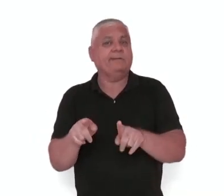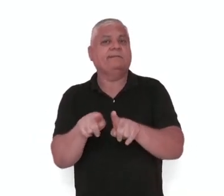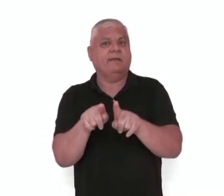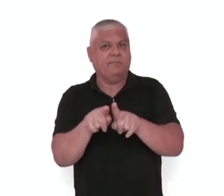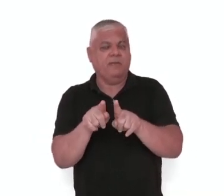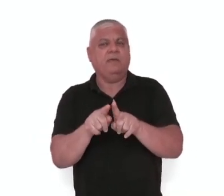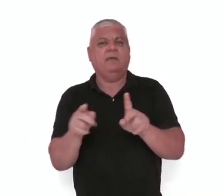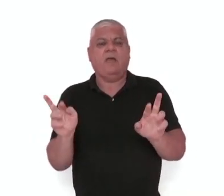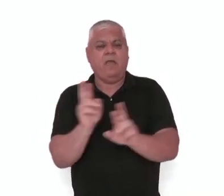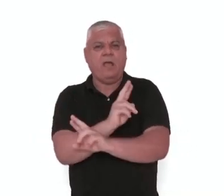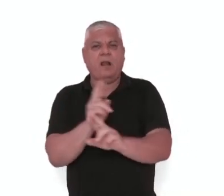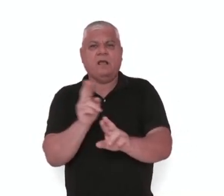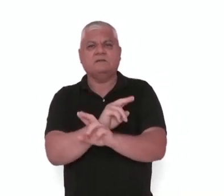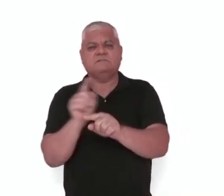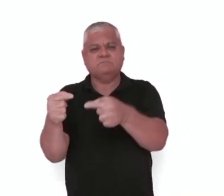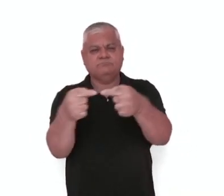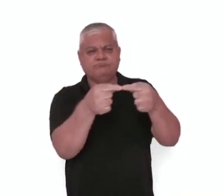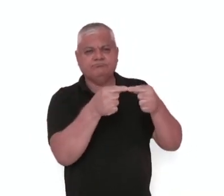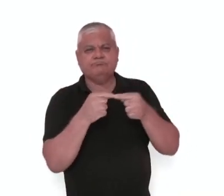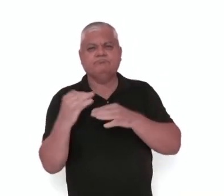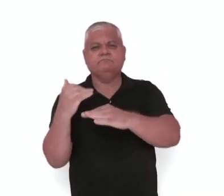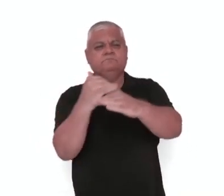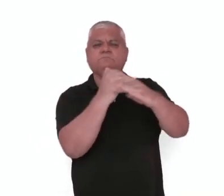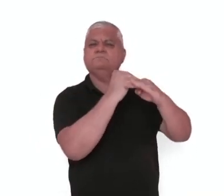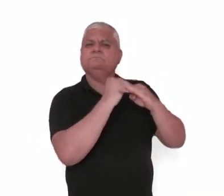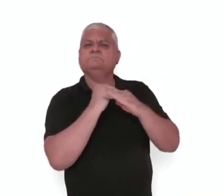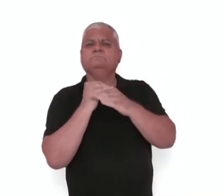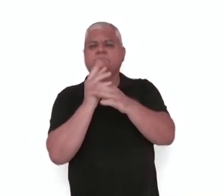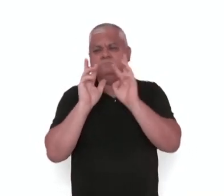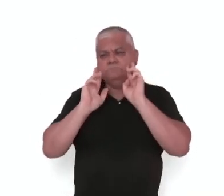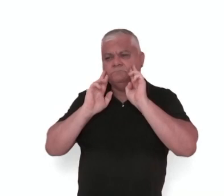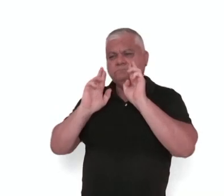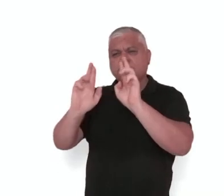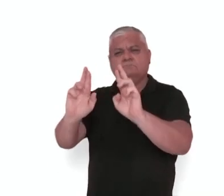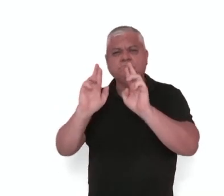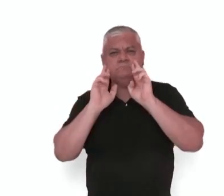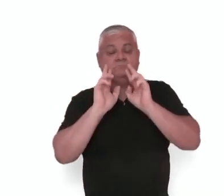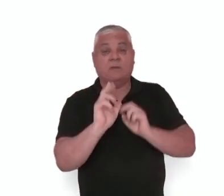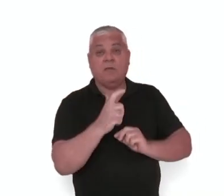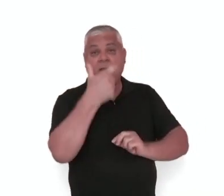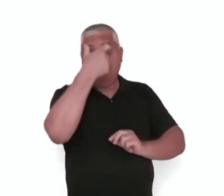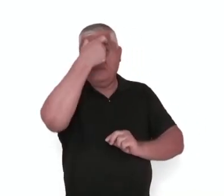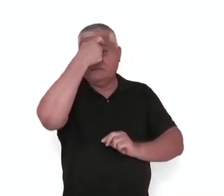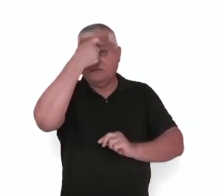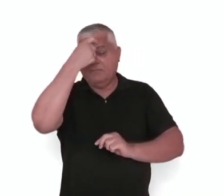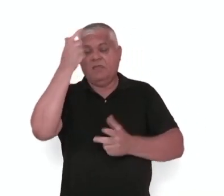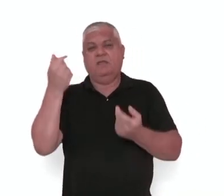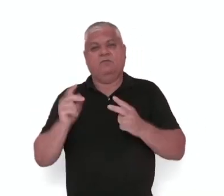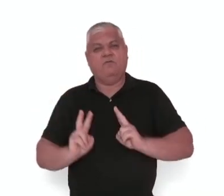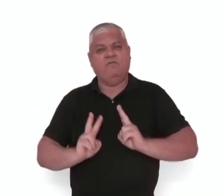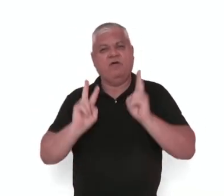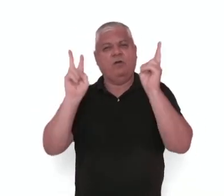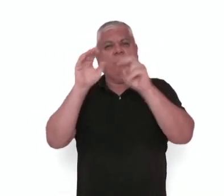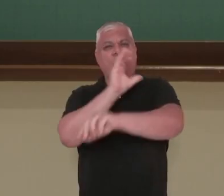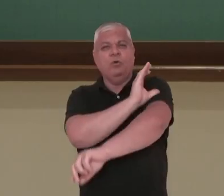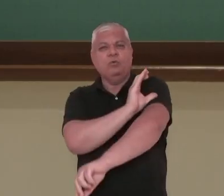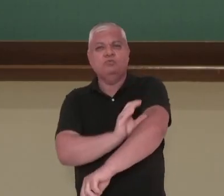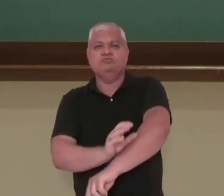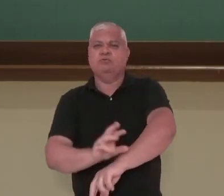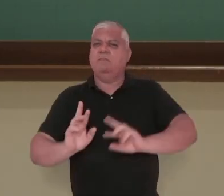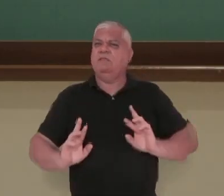uma relação mais harmoniosa com os outros, já que temos pensamentos, valores, costumes e modos de